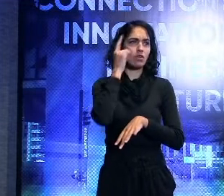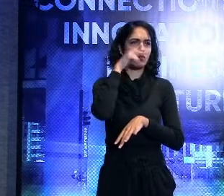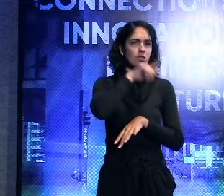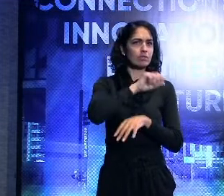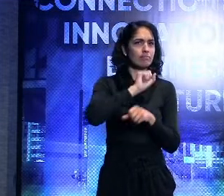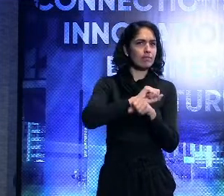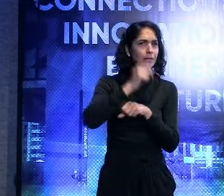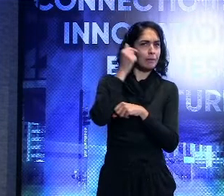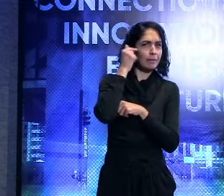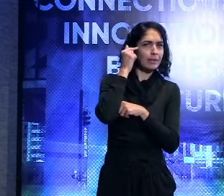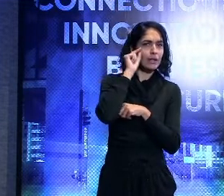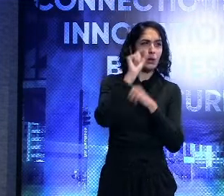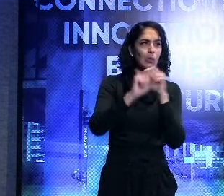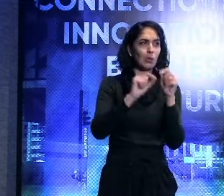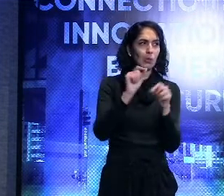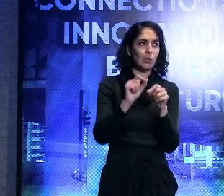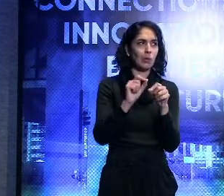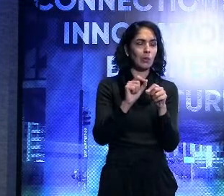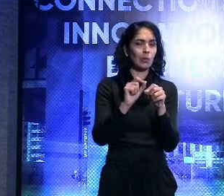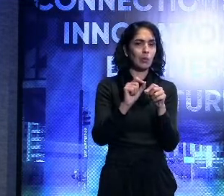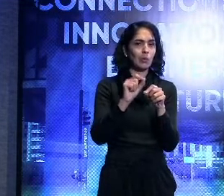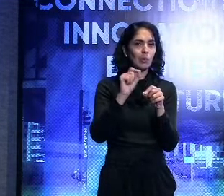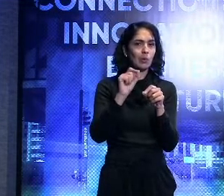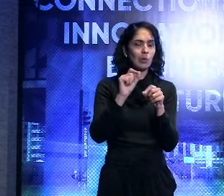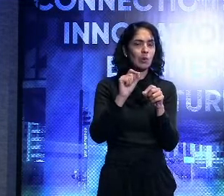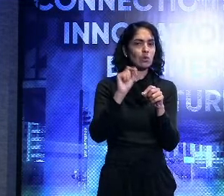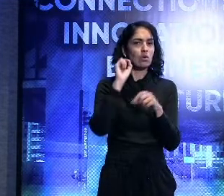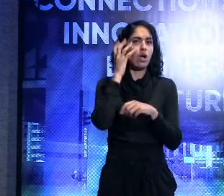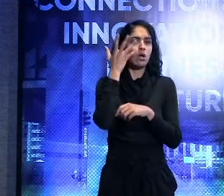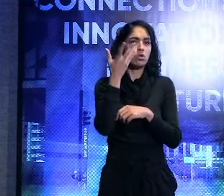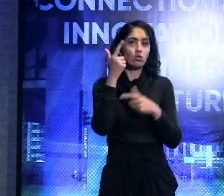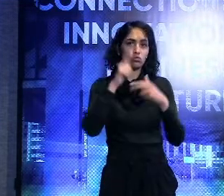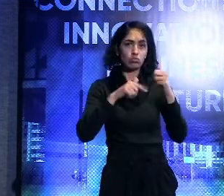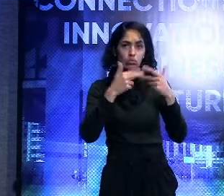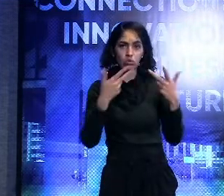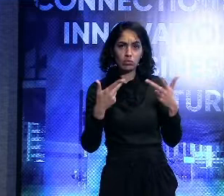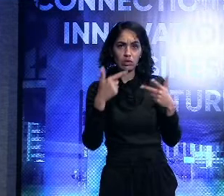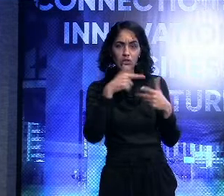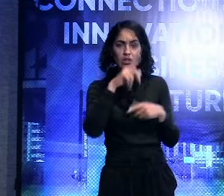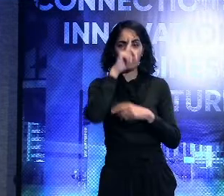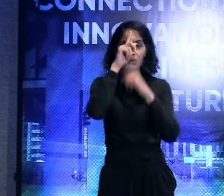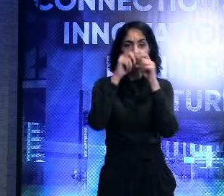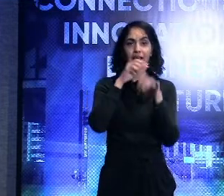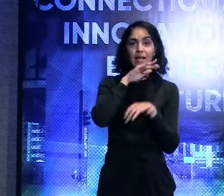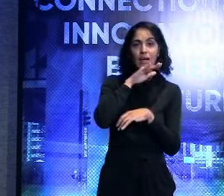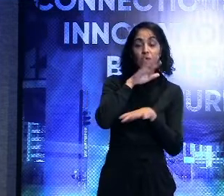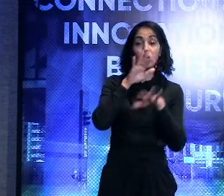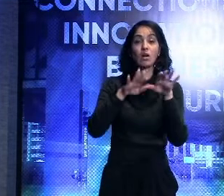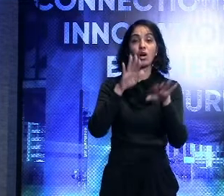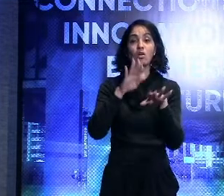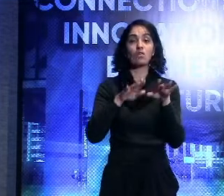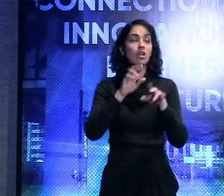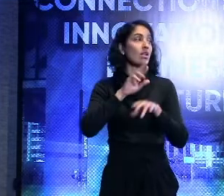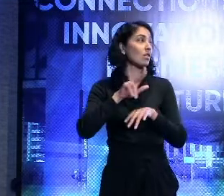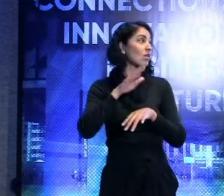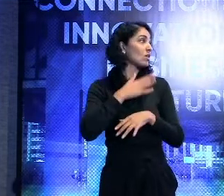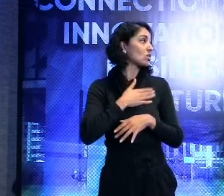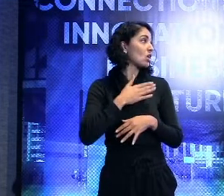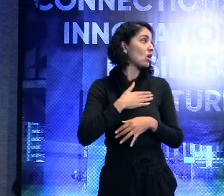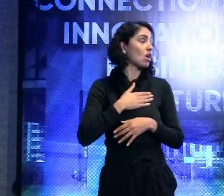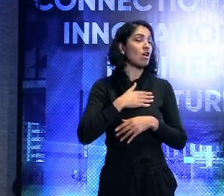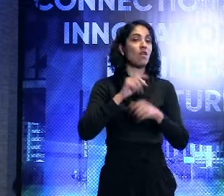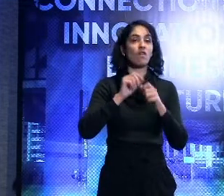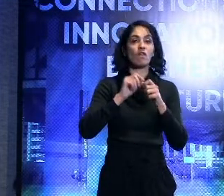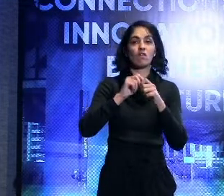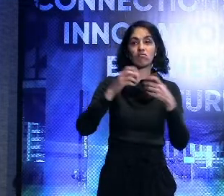poder pensar, o que foi que levou a isso? Será que o produto tinha uma ideia ruim? Às vezes, não é só a nossa vontade de fazer e o que